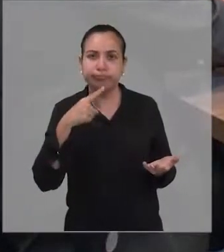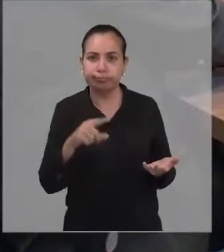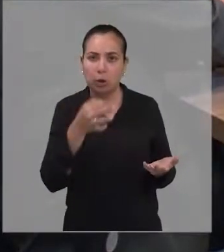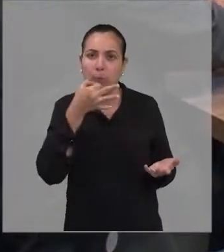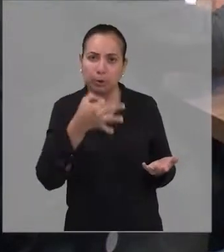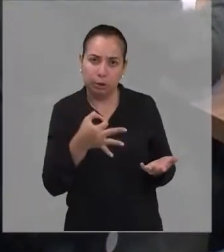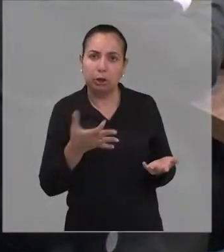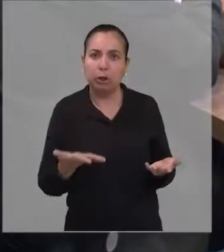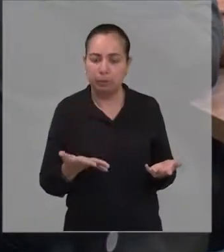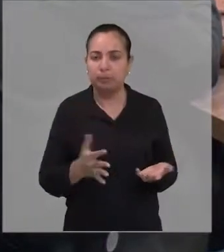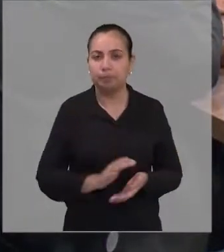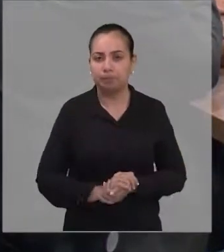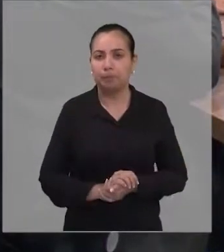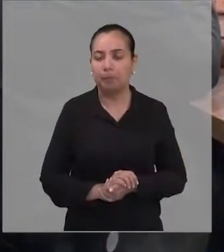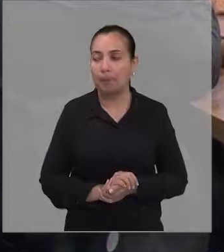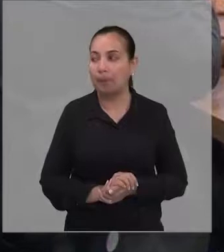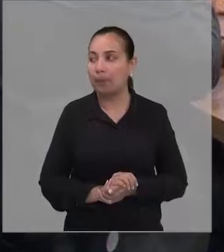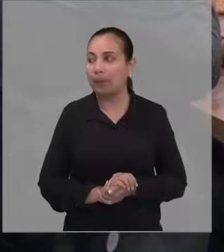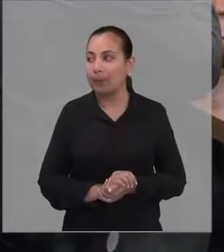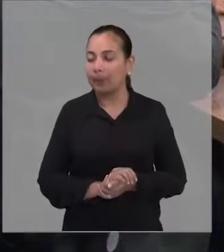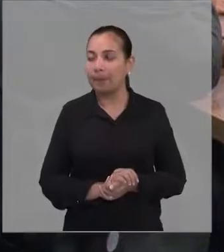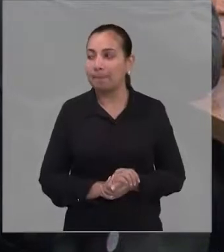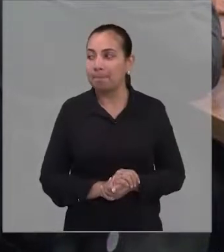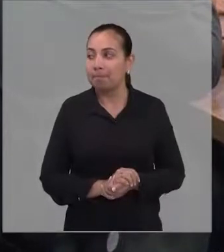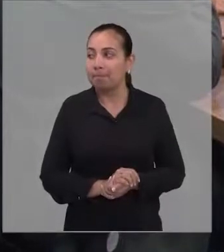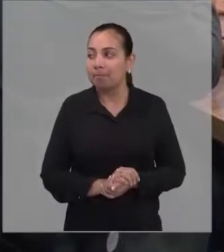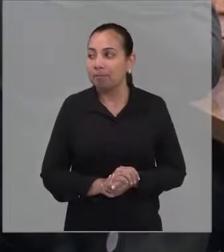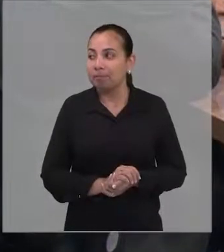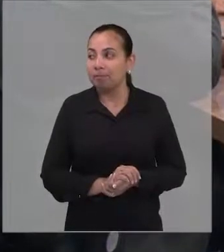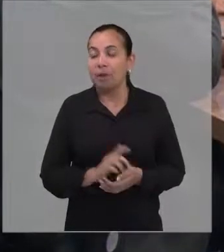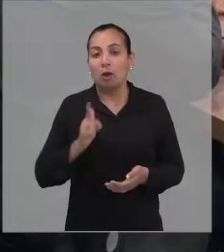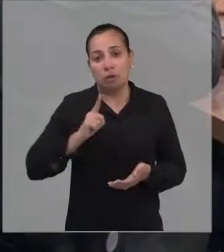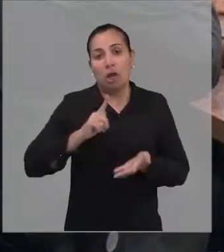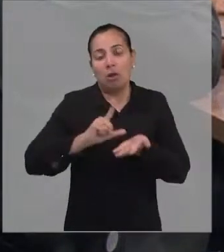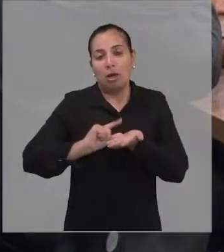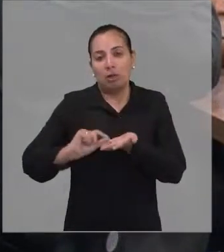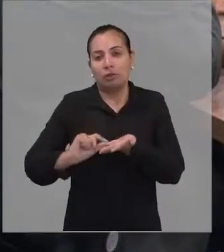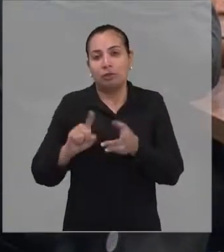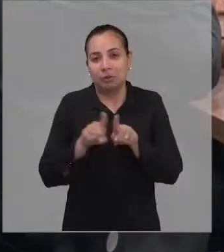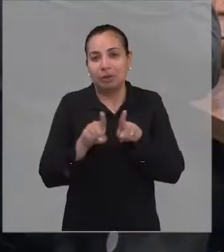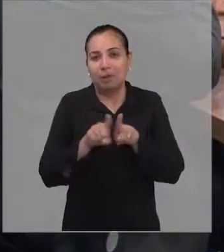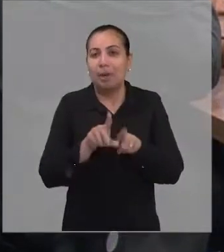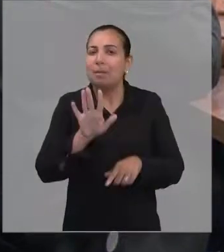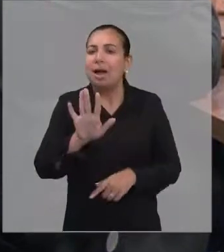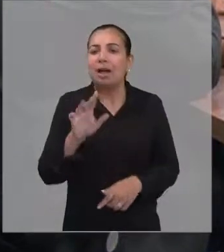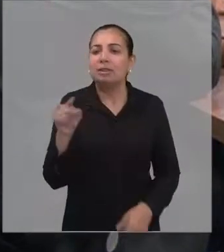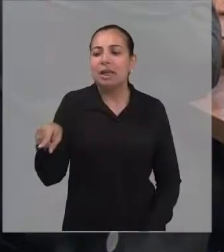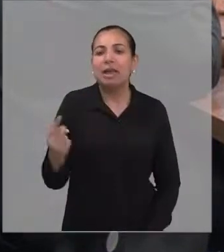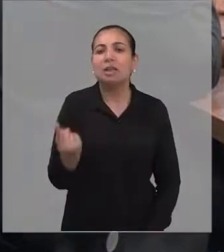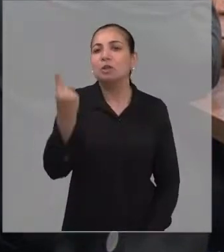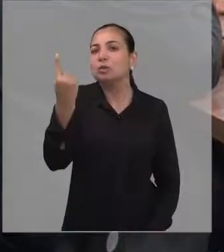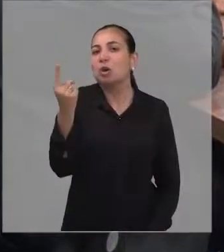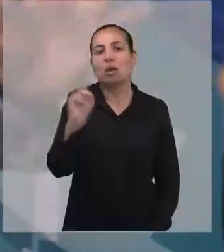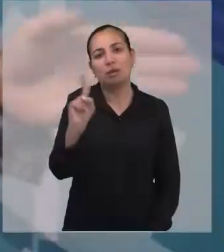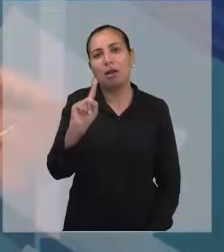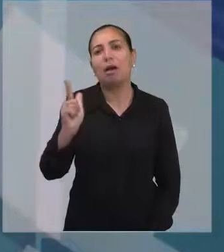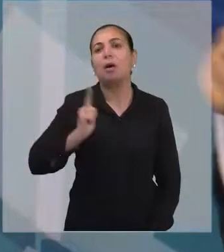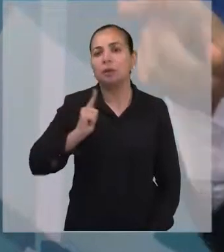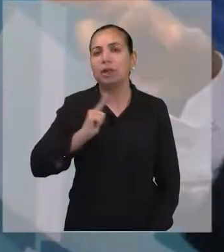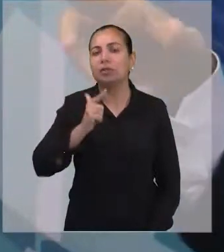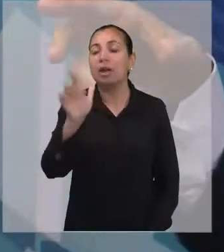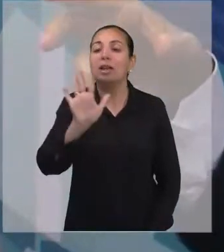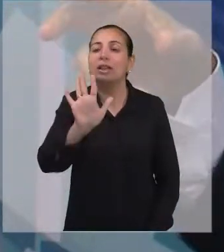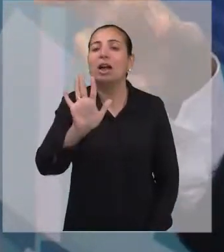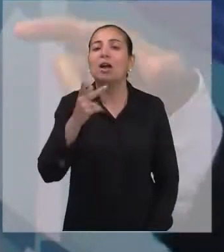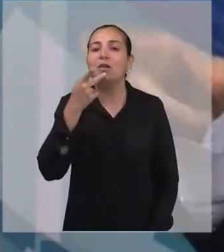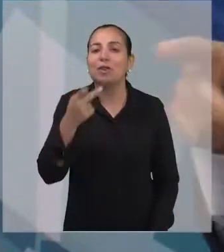eu defende. empresto o artigo. Agora. Eu tenho um artigo dele defendendo o AI-5. Mas ele não foi uma voz isolada, não digo quanto ao AI-5, mas eu só quanto ao estou ativismo... porque